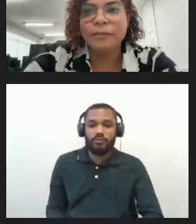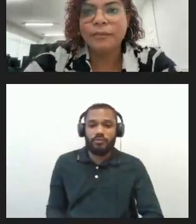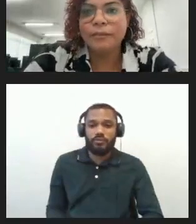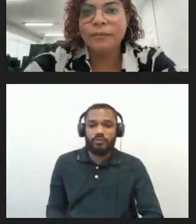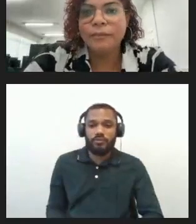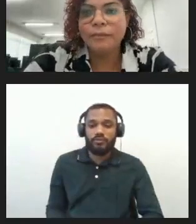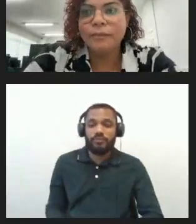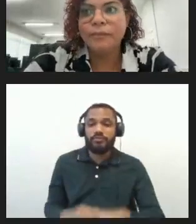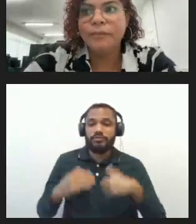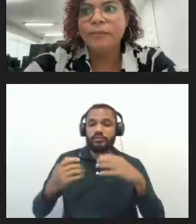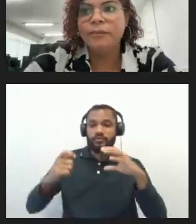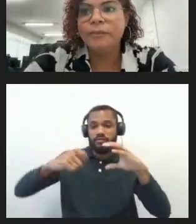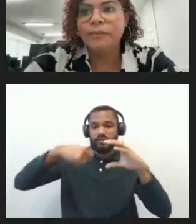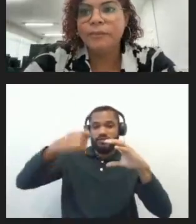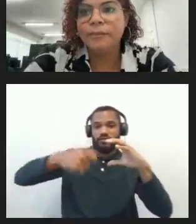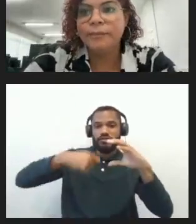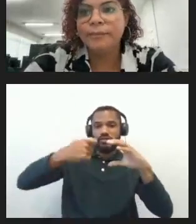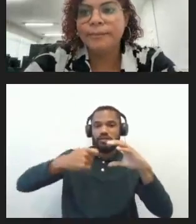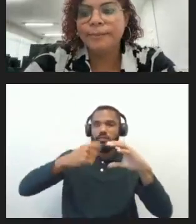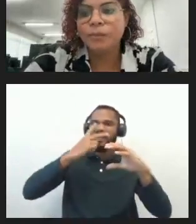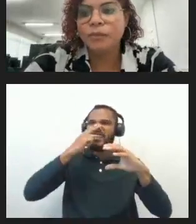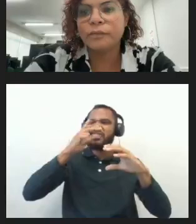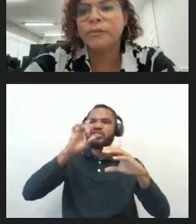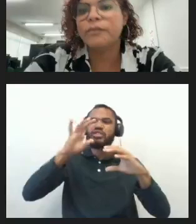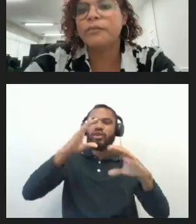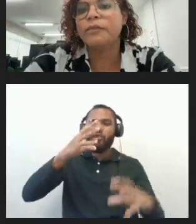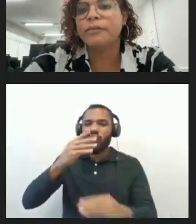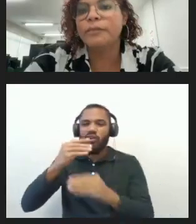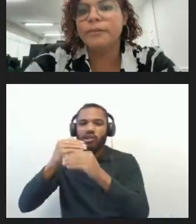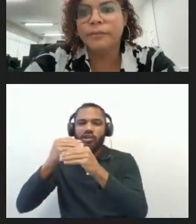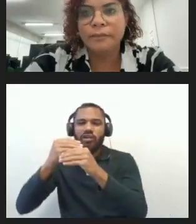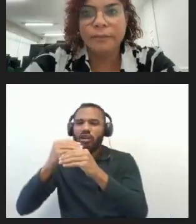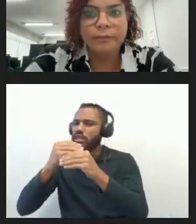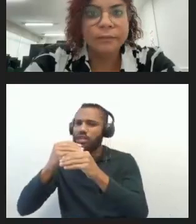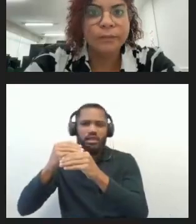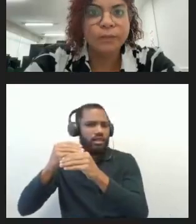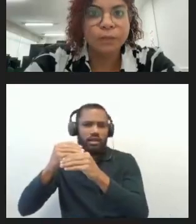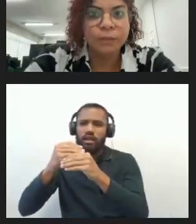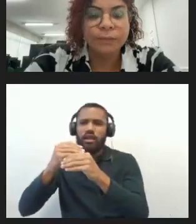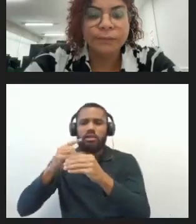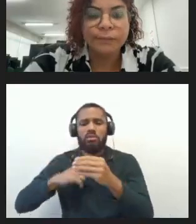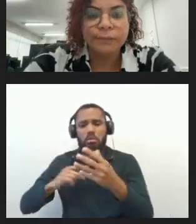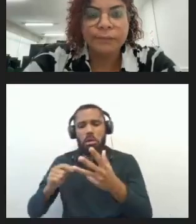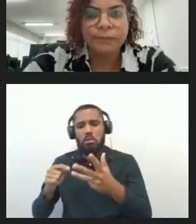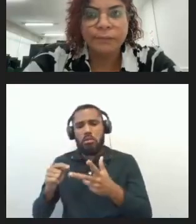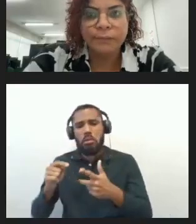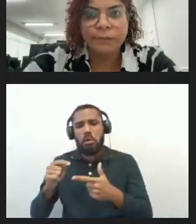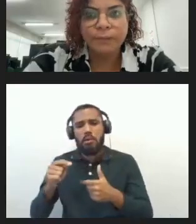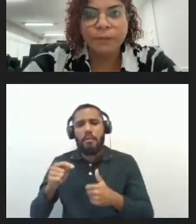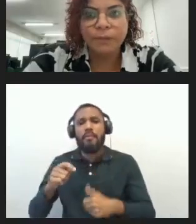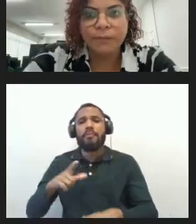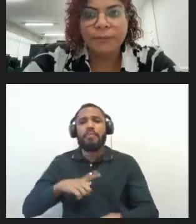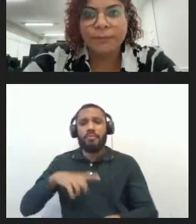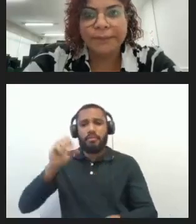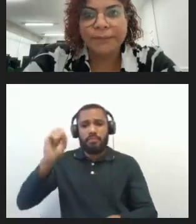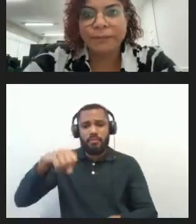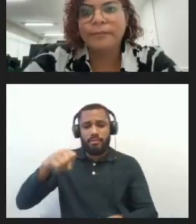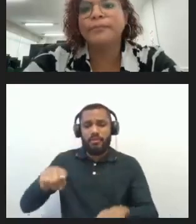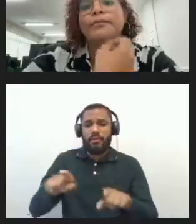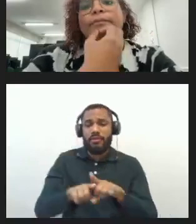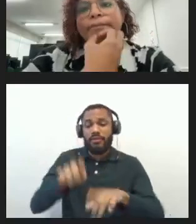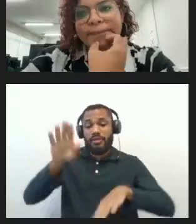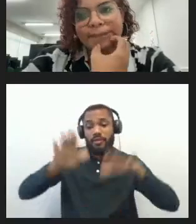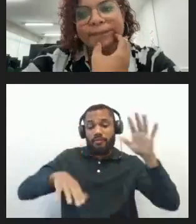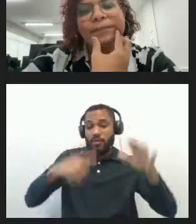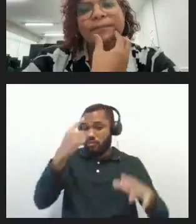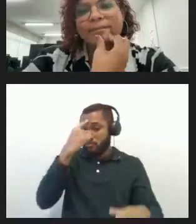ele não é usado apenas como um complemento, né? Ele tem múltiplas funções e, de acordo também com o perfil do